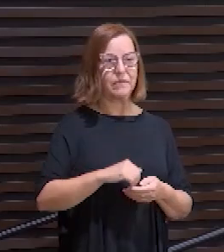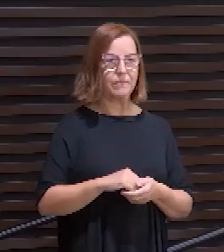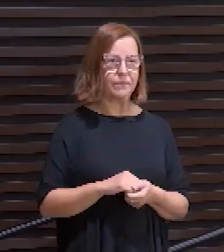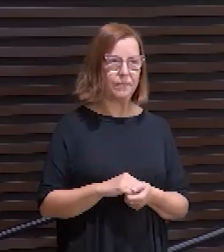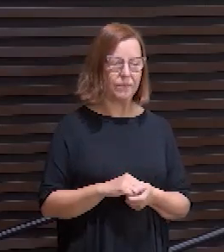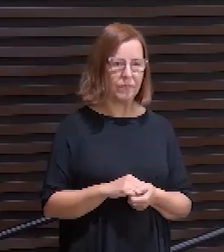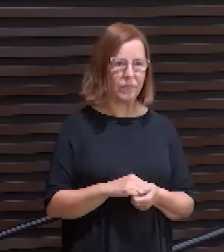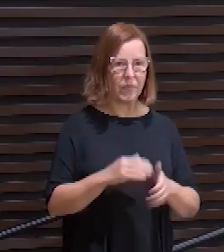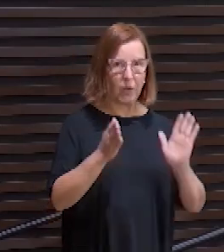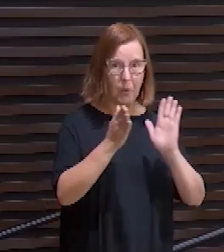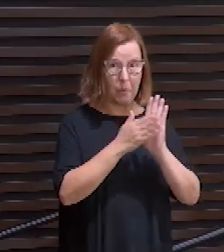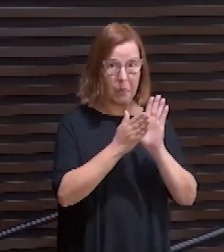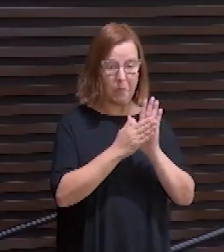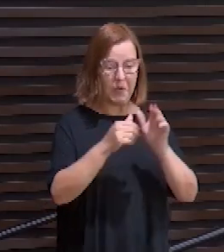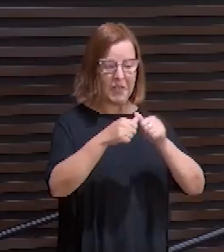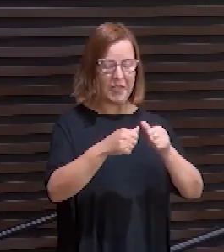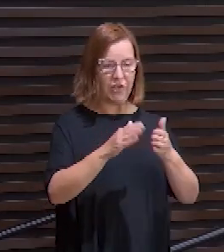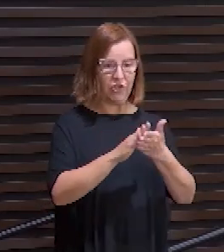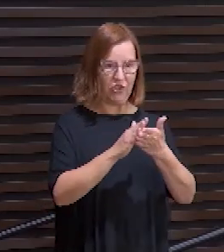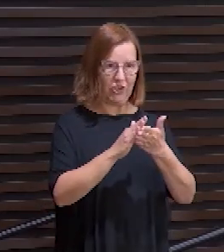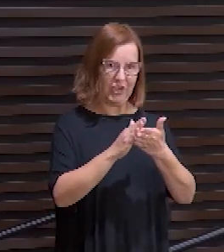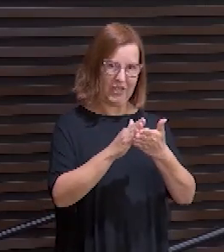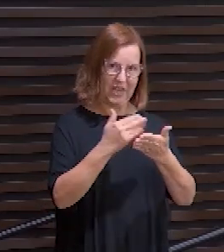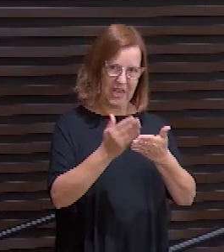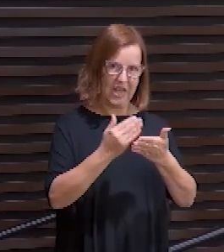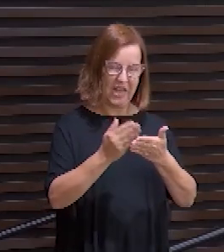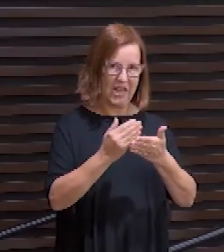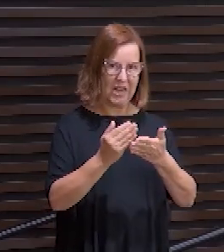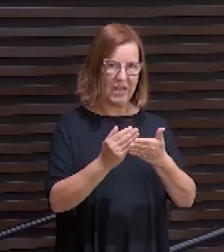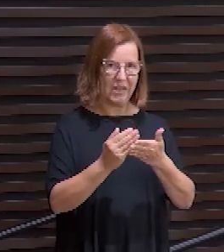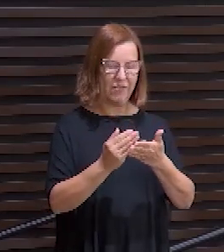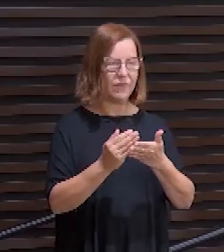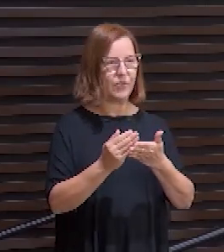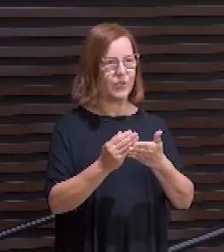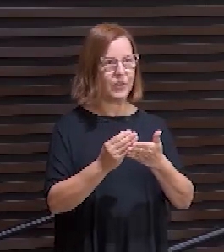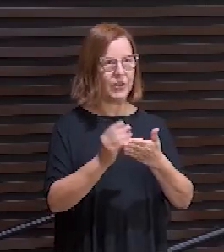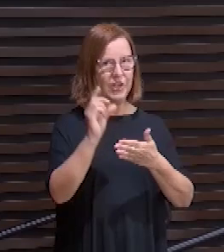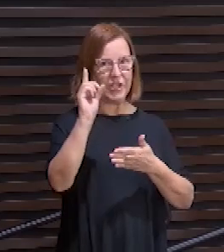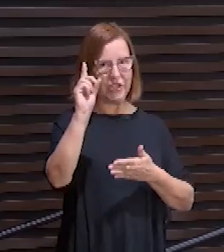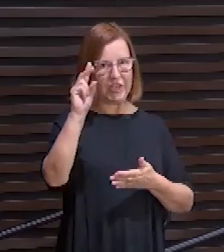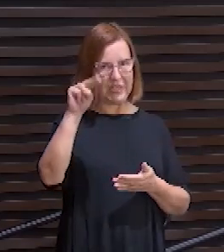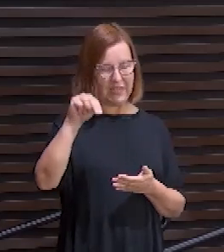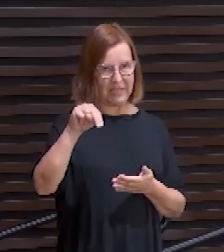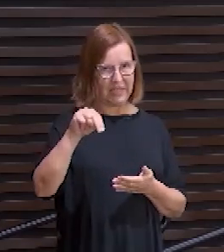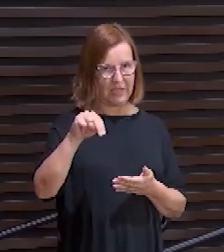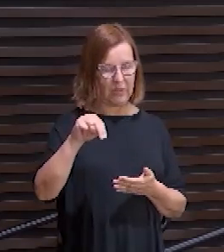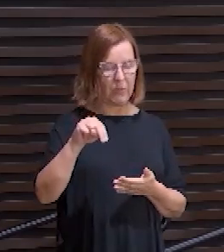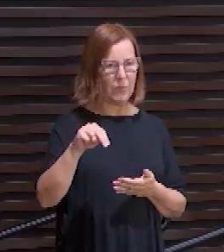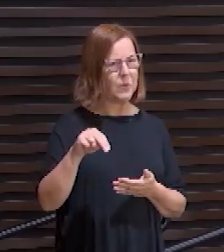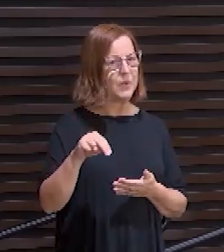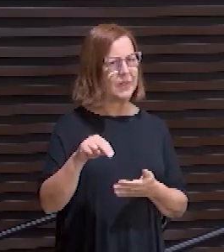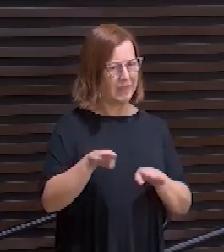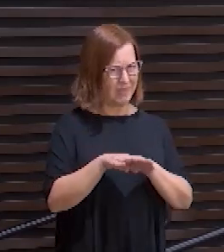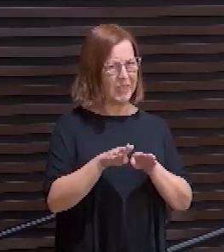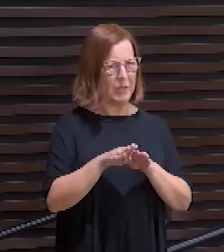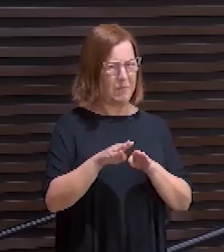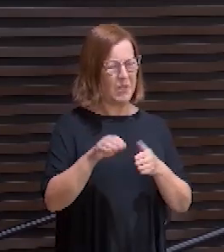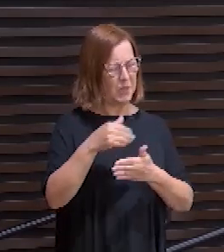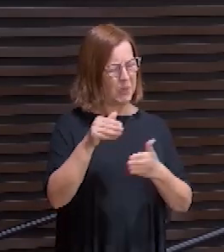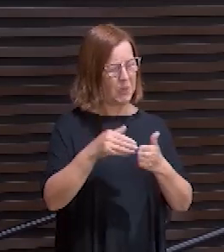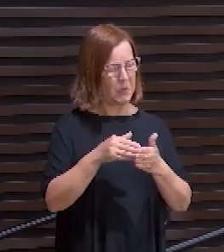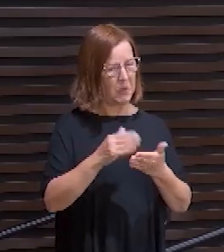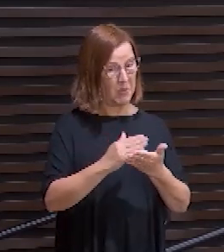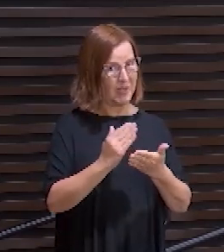E o propósito desse livro, o livro de Daniel, assim como todos os outros livros da Bíblia, mas em especial o livro de Daniel